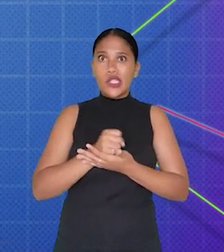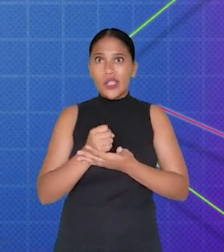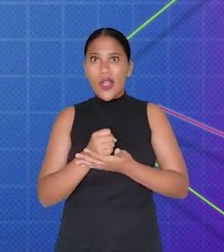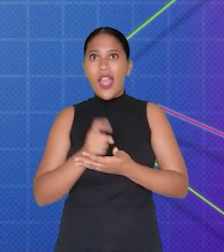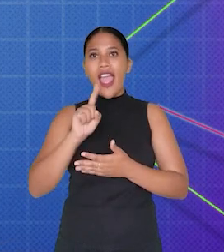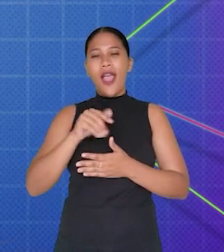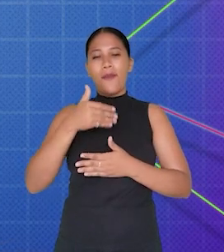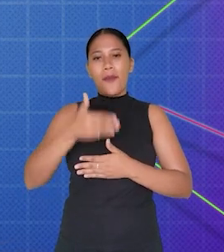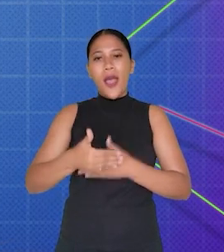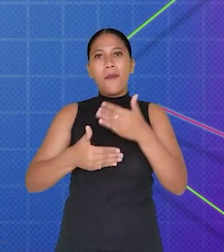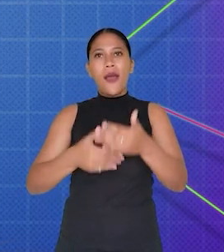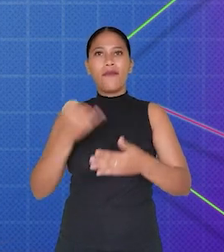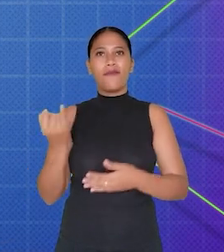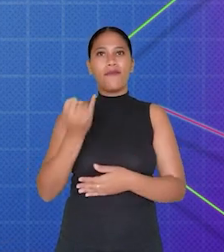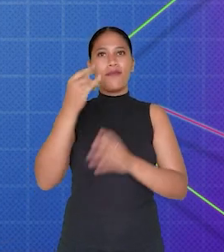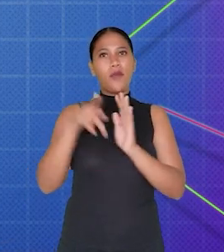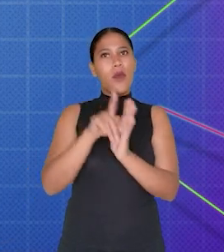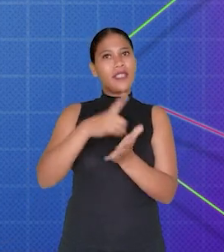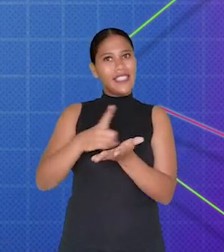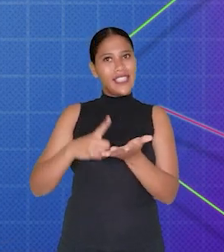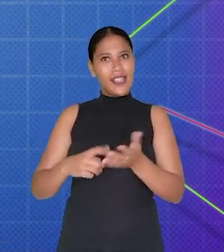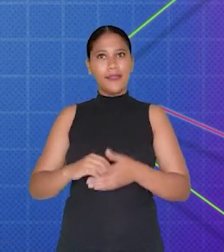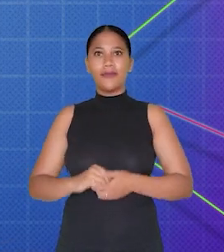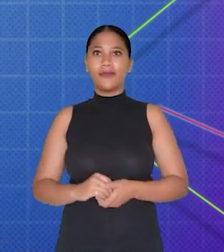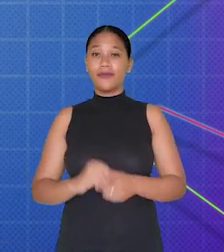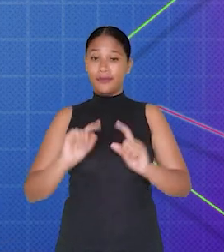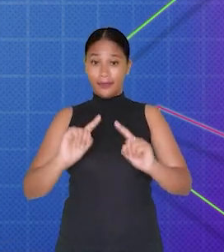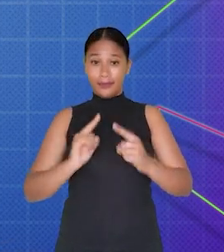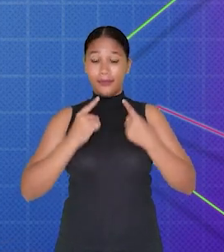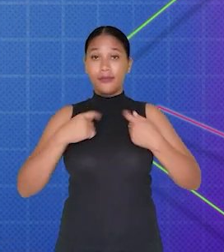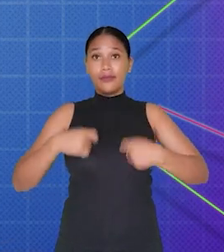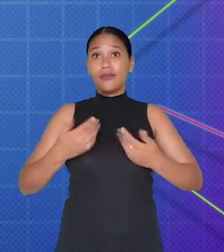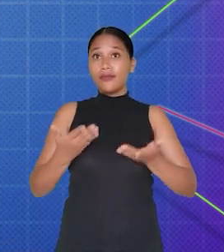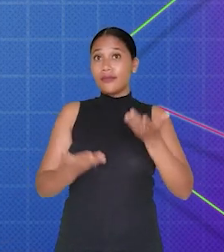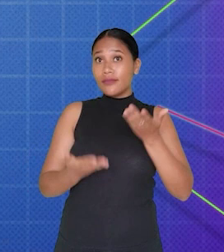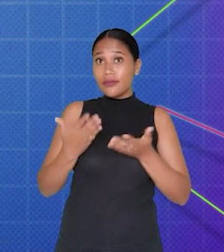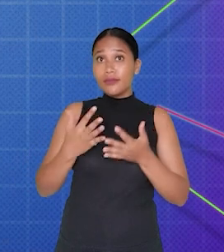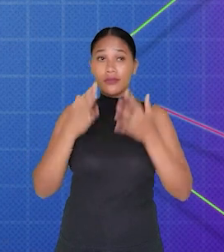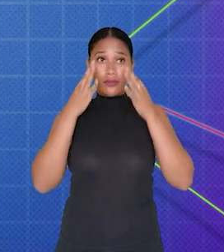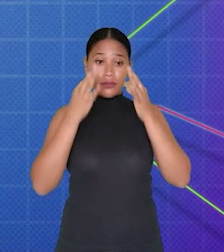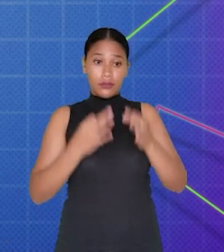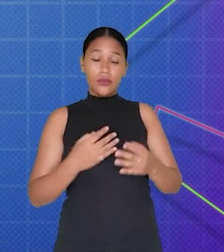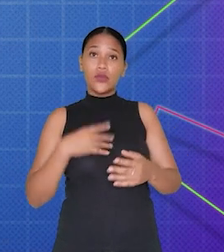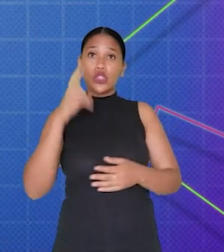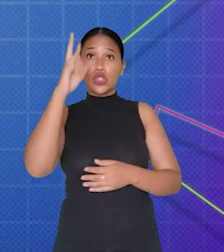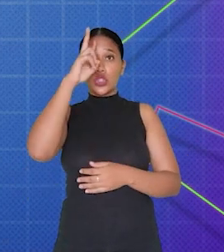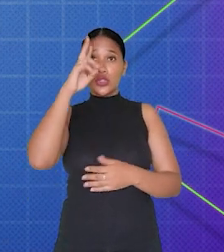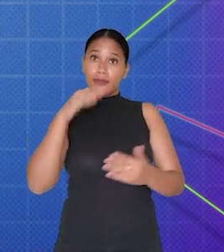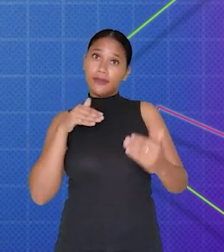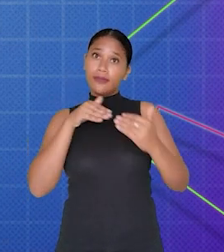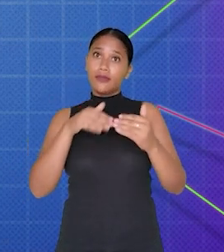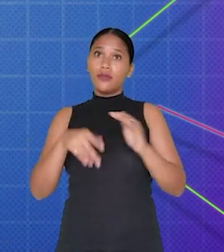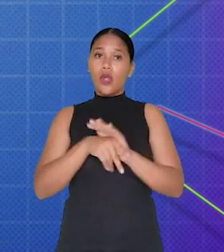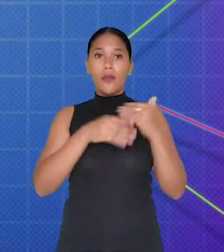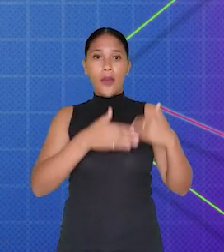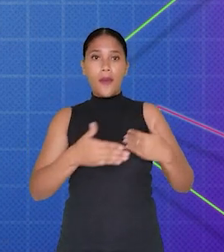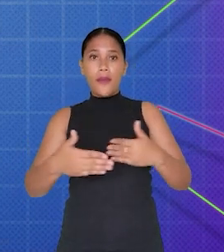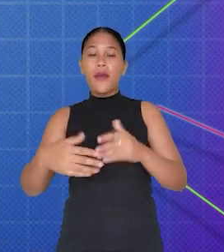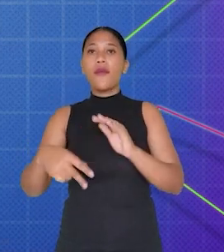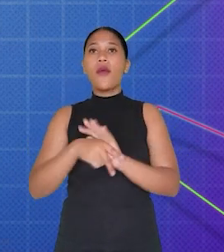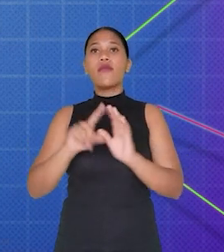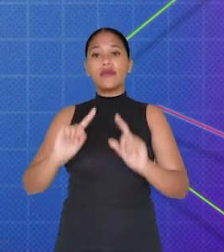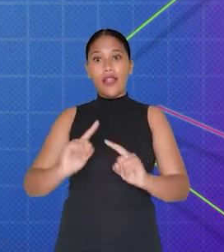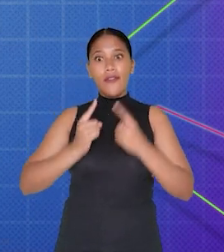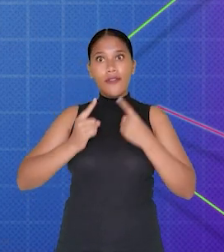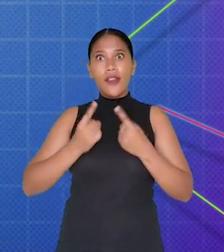pelos jogadores é uma etapa fundamental no processo de design. Os desafios devem ser equilibrados, coerentes com a história e escalonados ao longo do